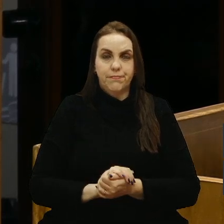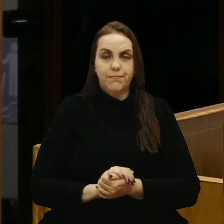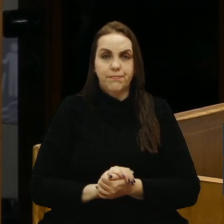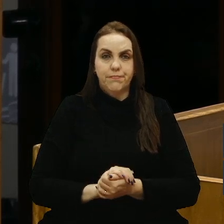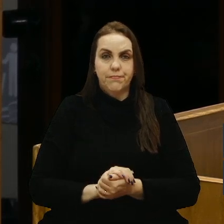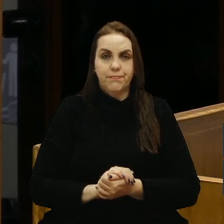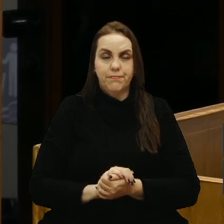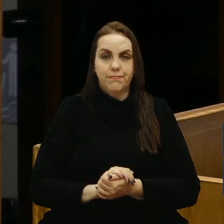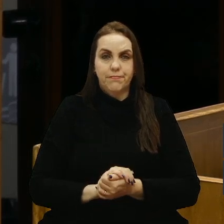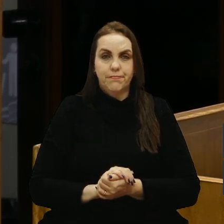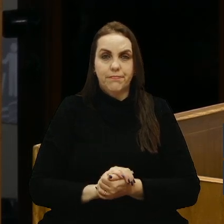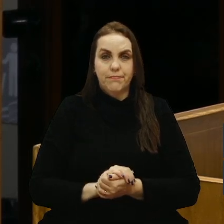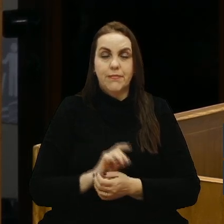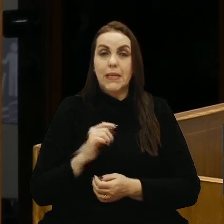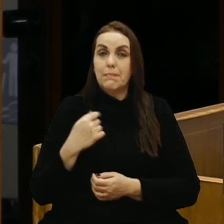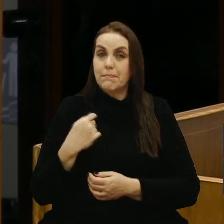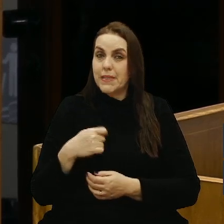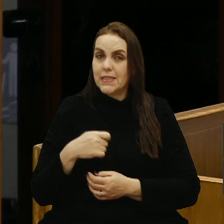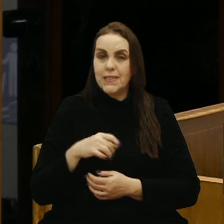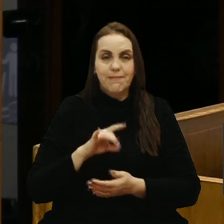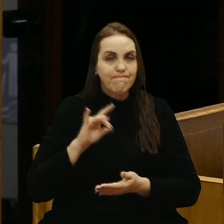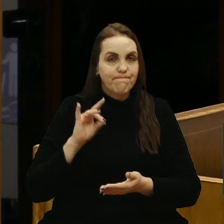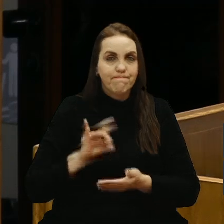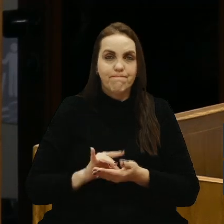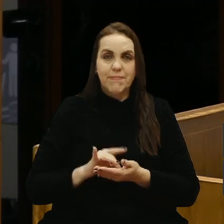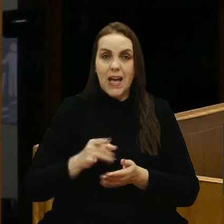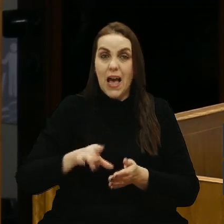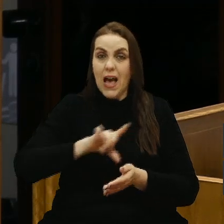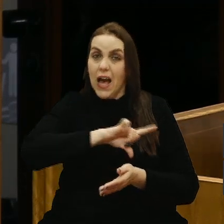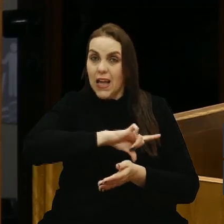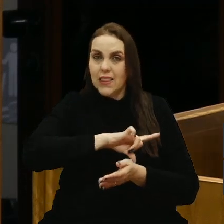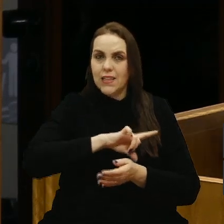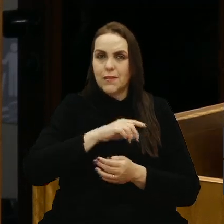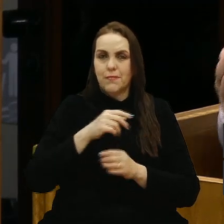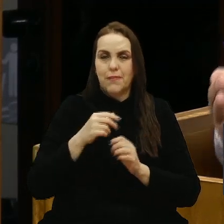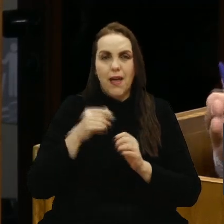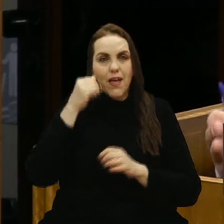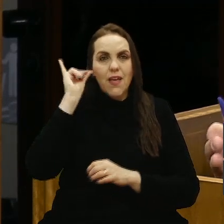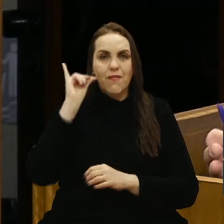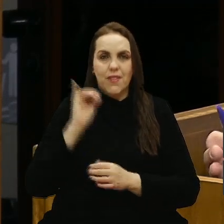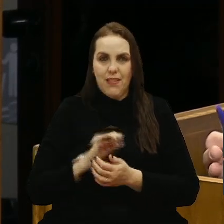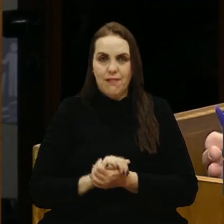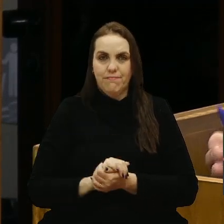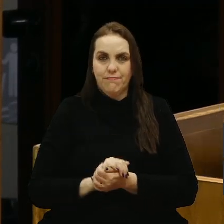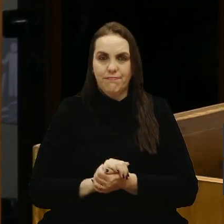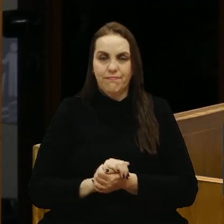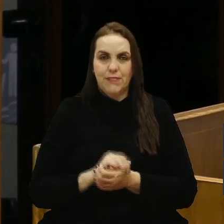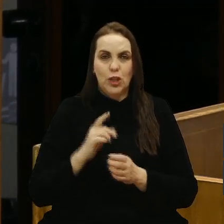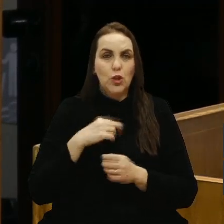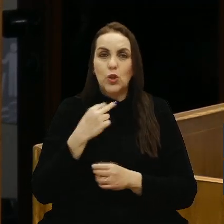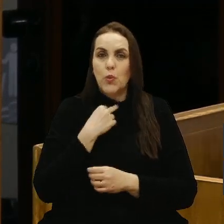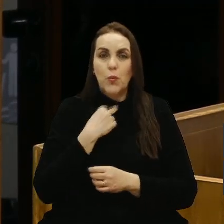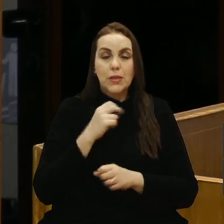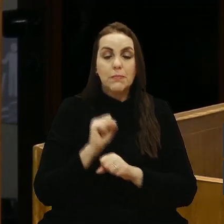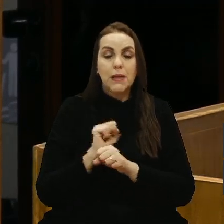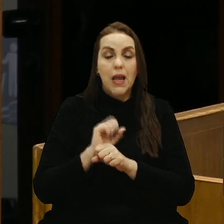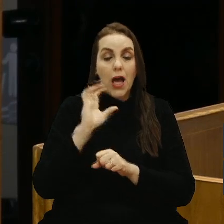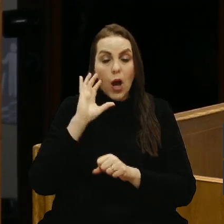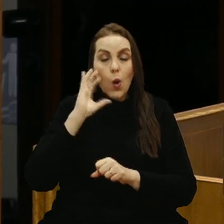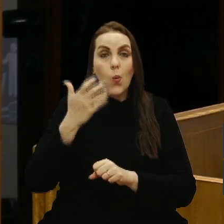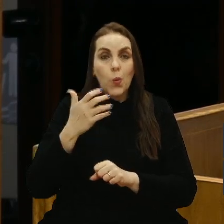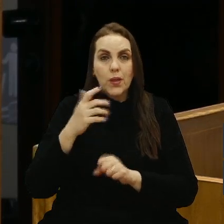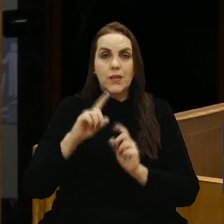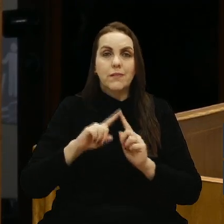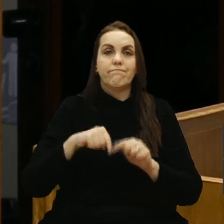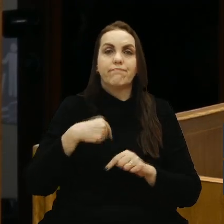ditado, o seguro morreu de velho. Então a gente não pode esperar acontecer alguma coisa para aí sim nós